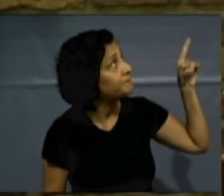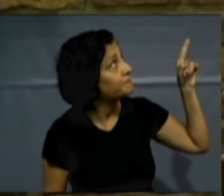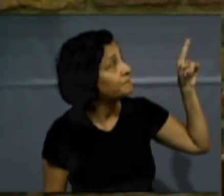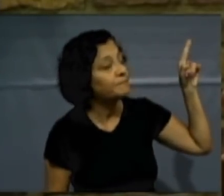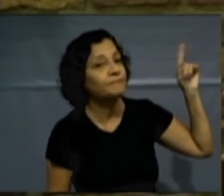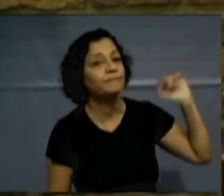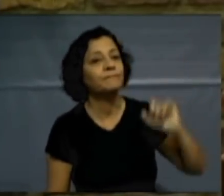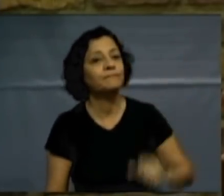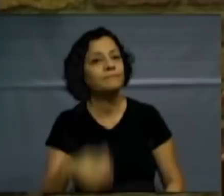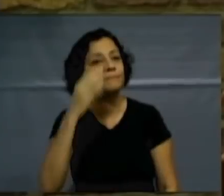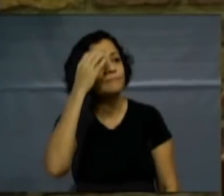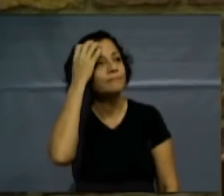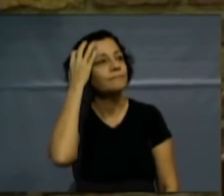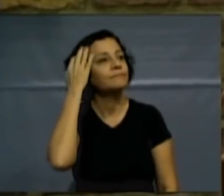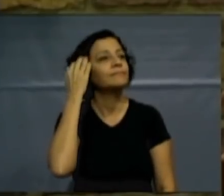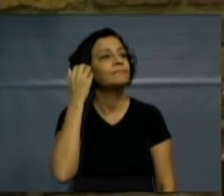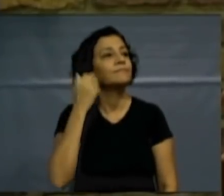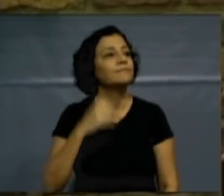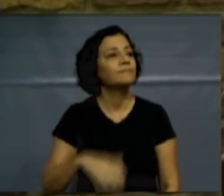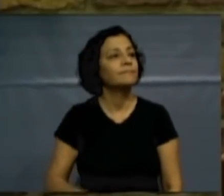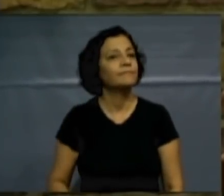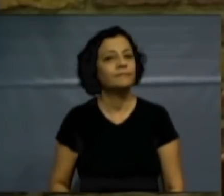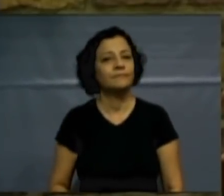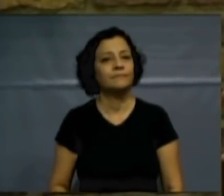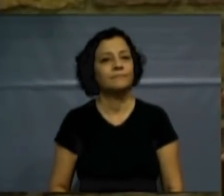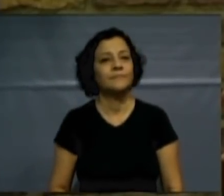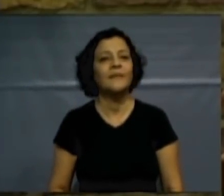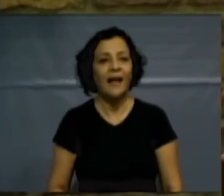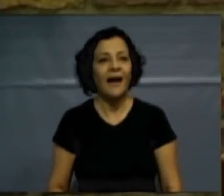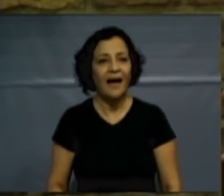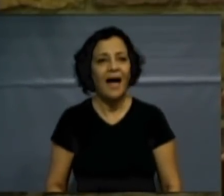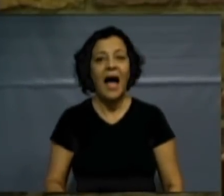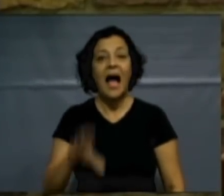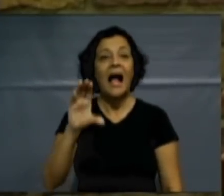é também a capa de Paulo Estevão colorizada. Né?